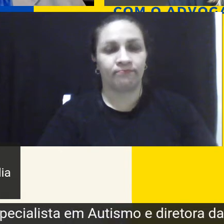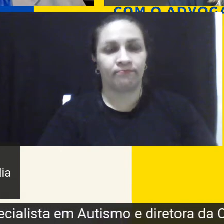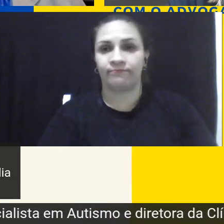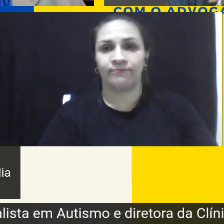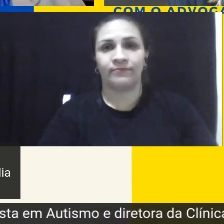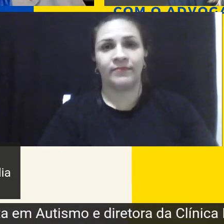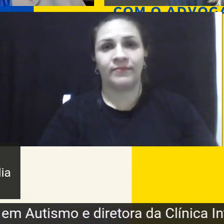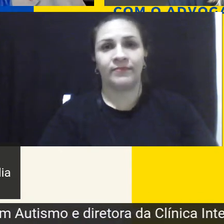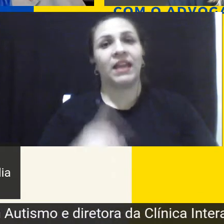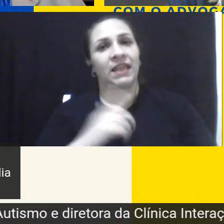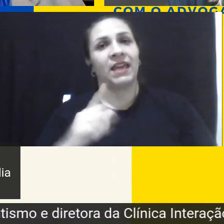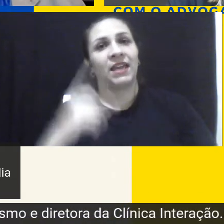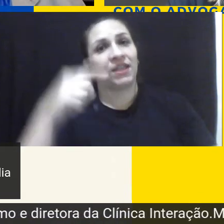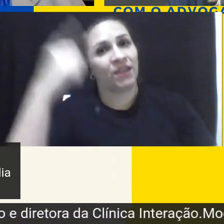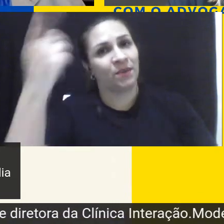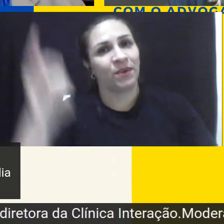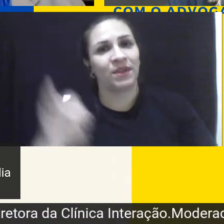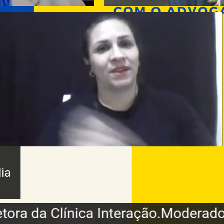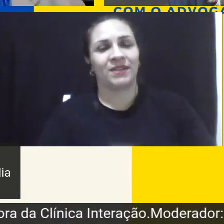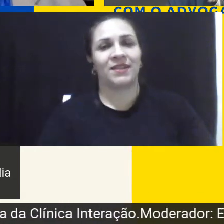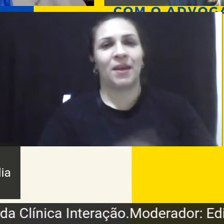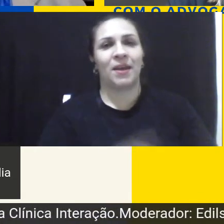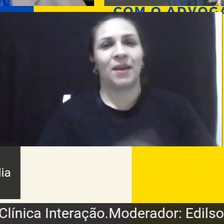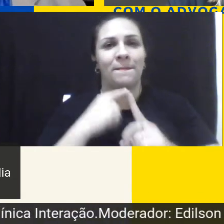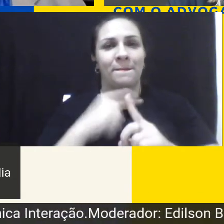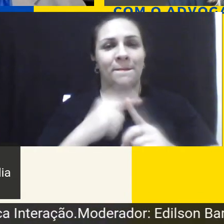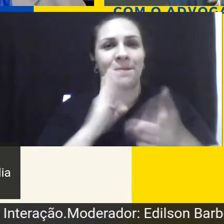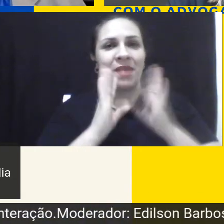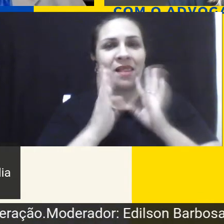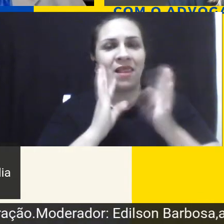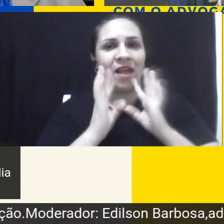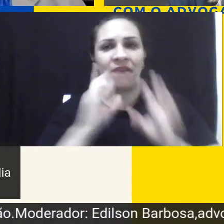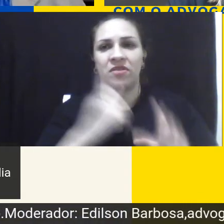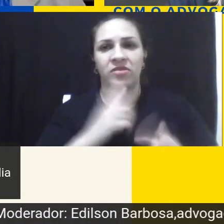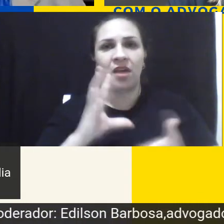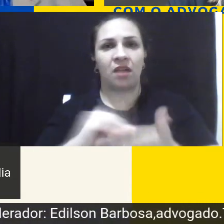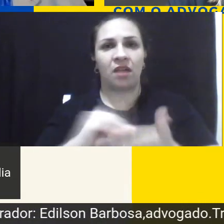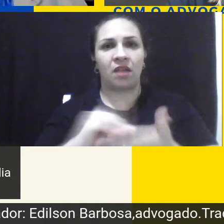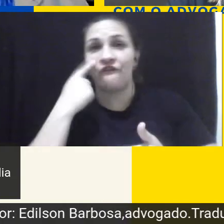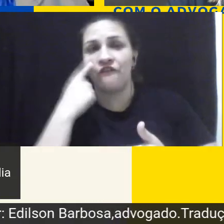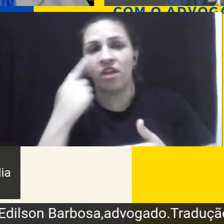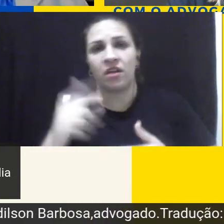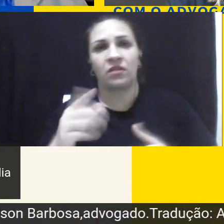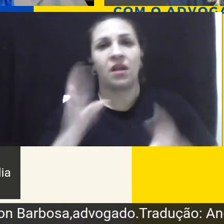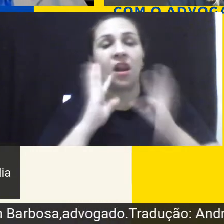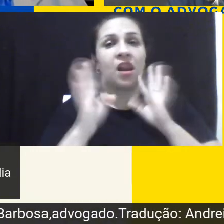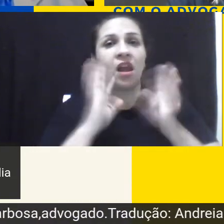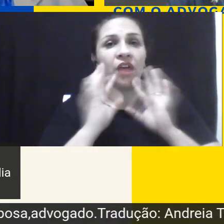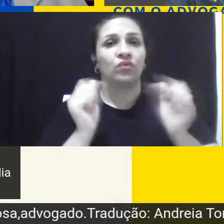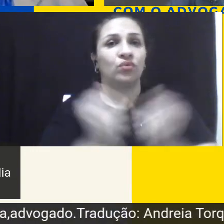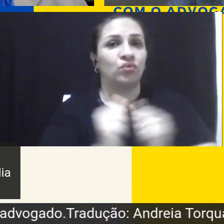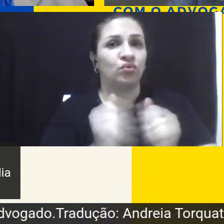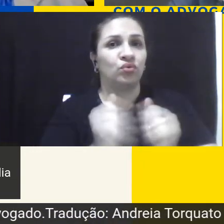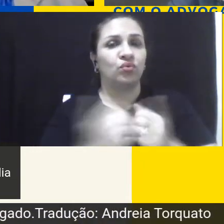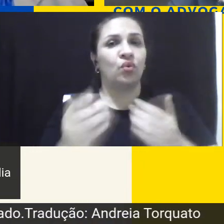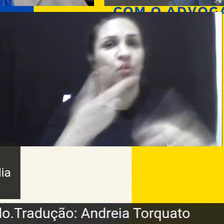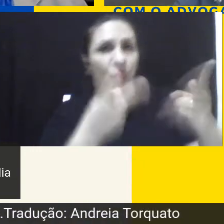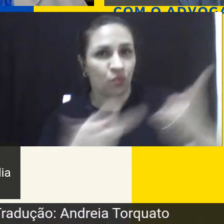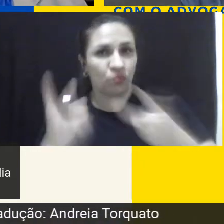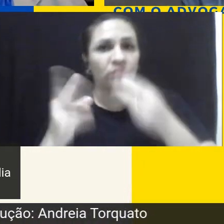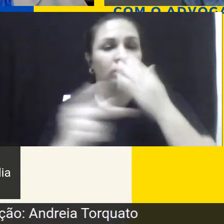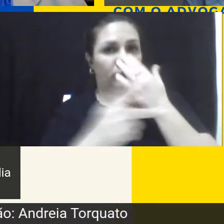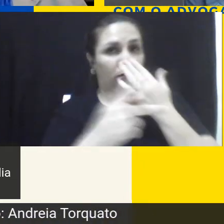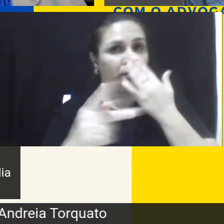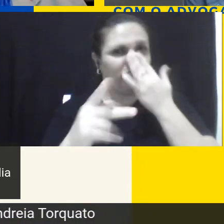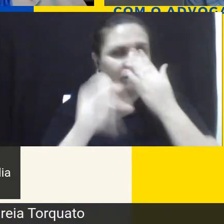tem mais live, viu? Autista, lá no canal. Vocês vão poder ver uma live que eu fiz, que nós convidamos o presidente